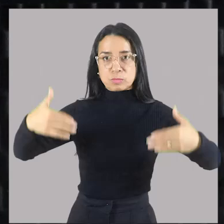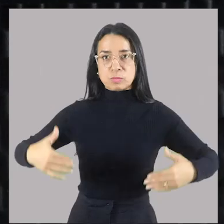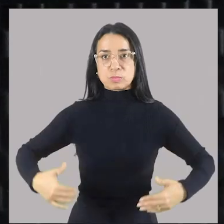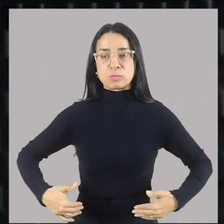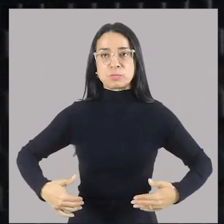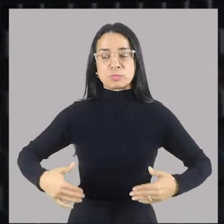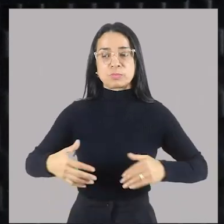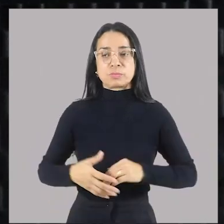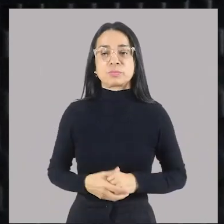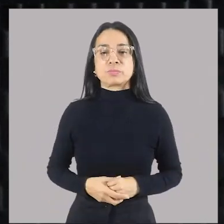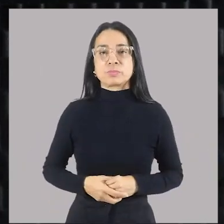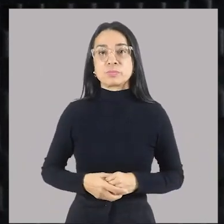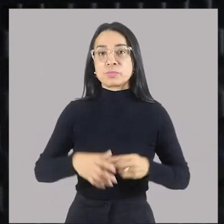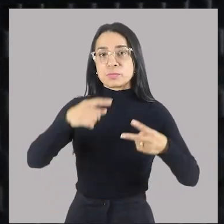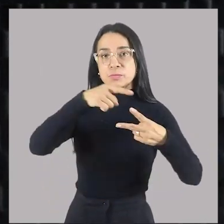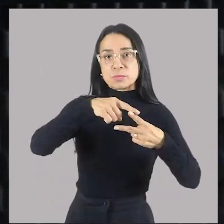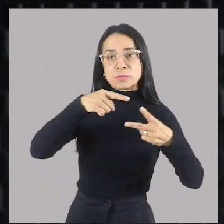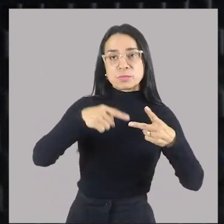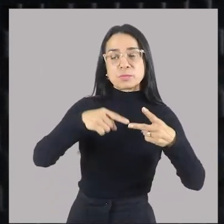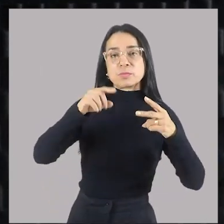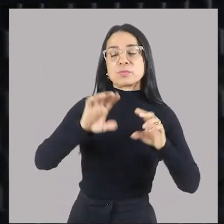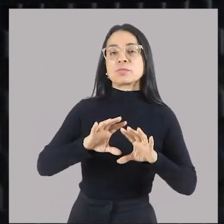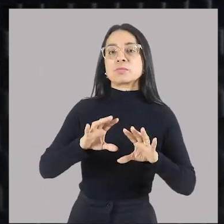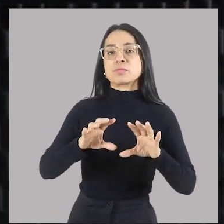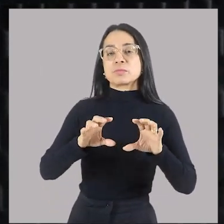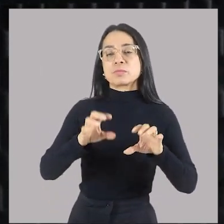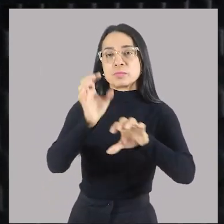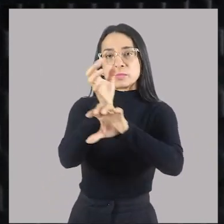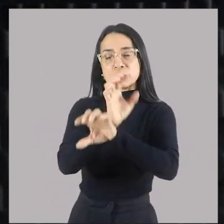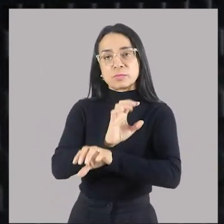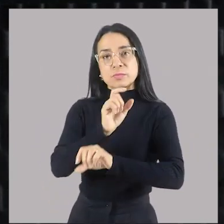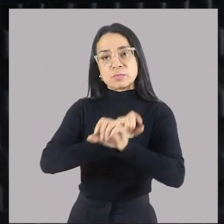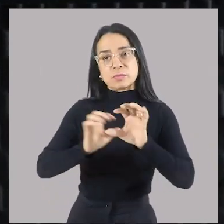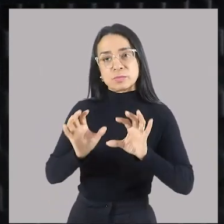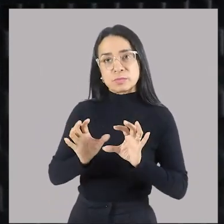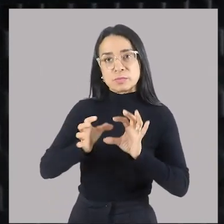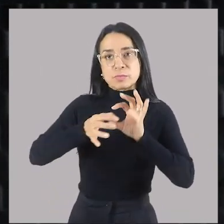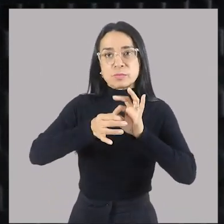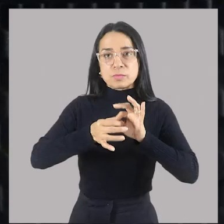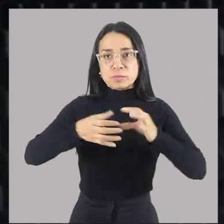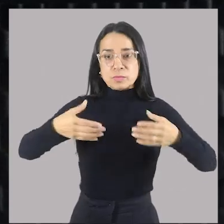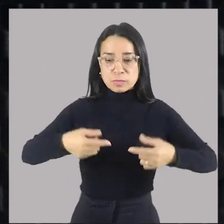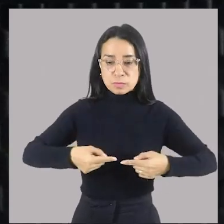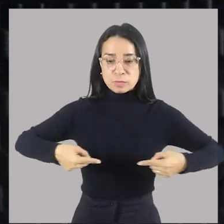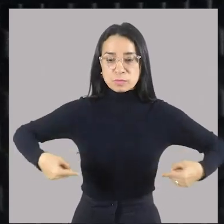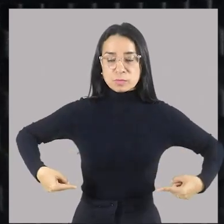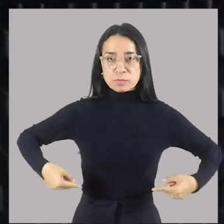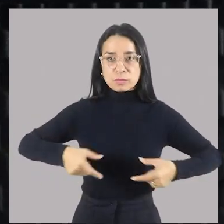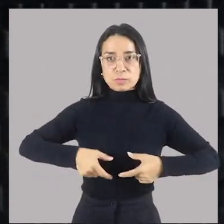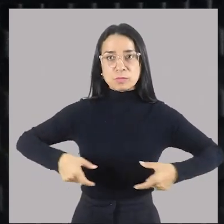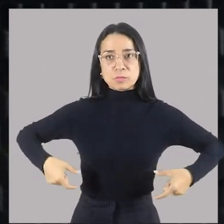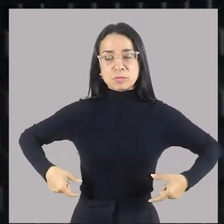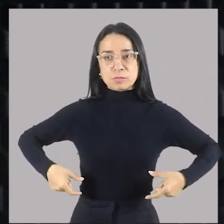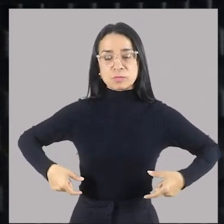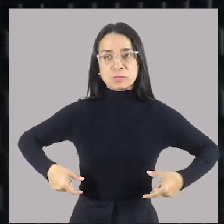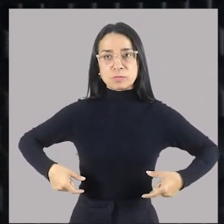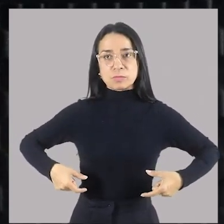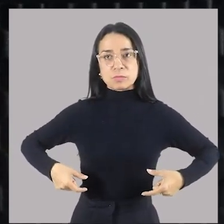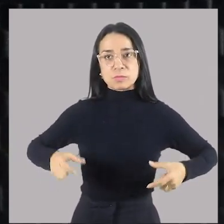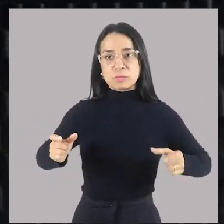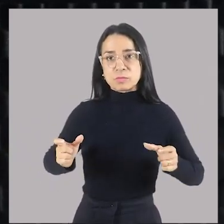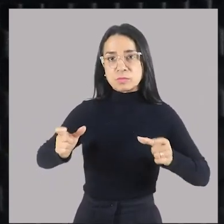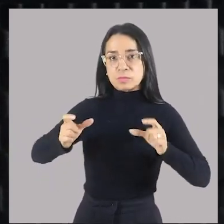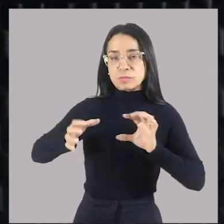inferiores. Esses dois esqueletos, eles se unem através da cintura escapular, tá? Na